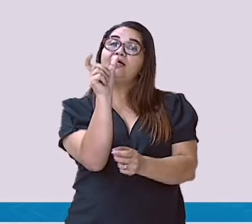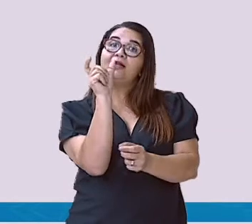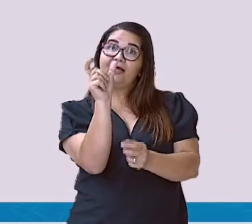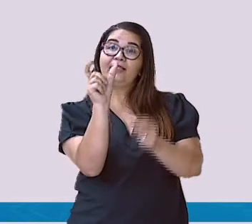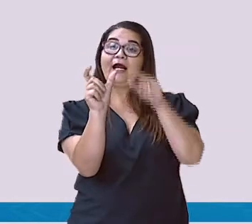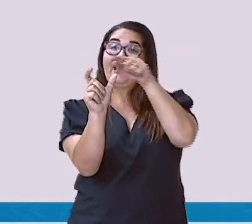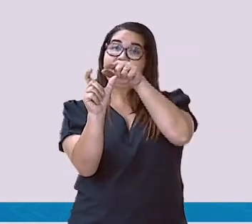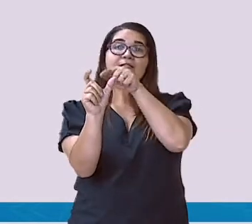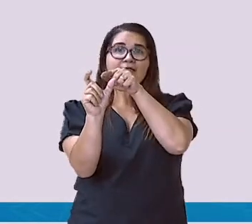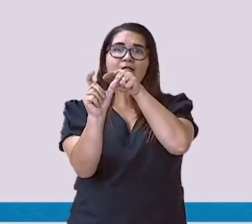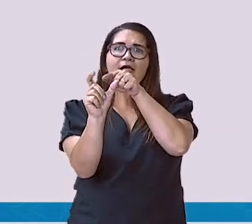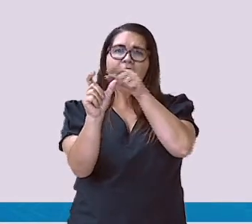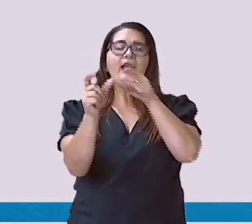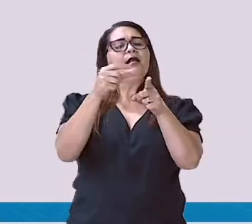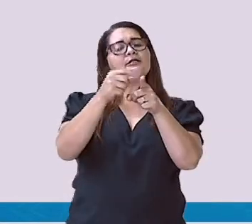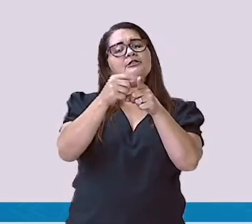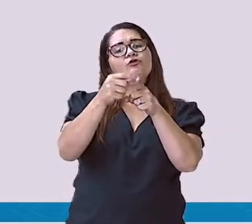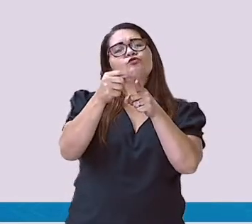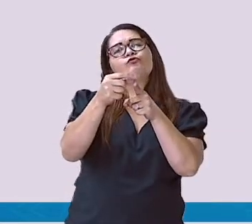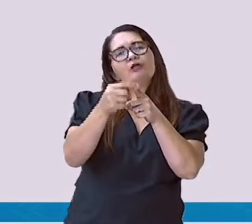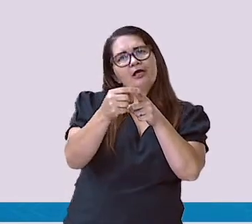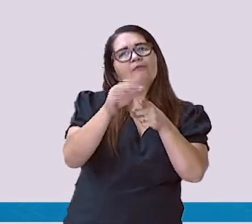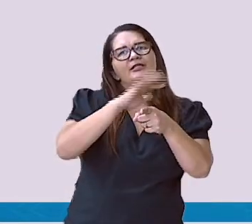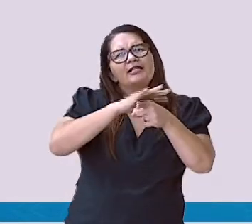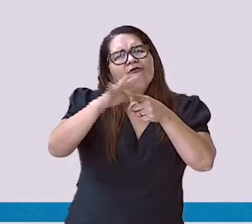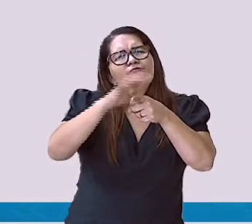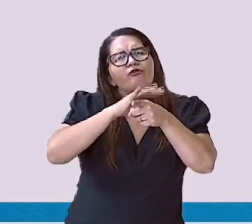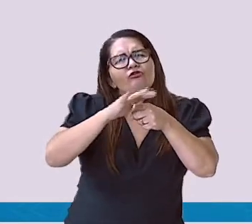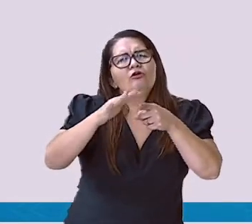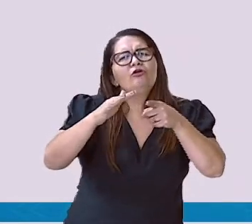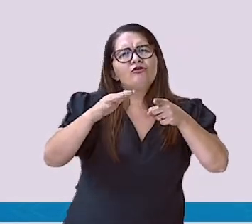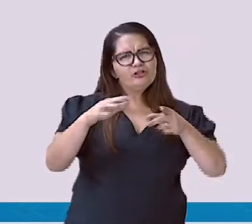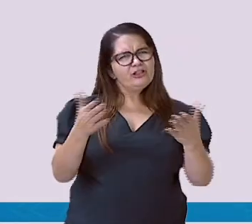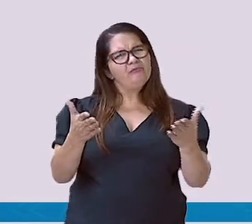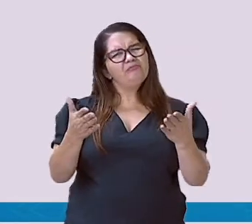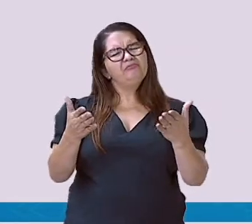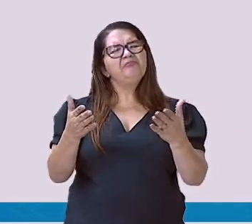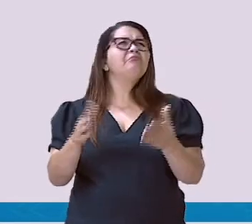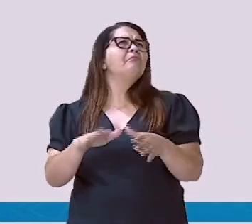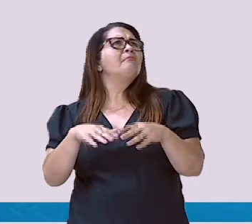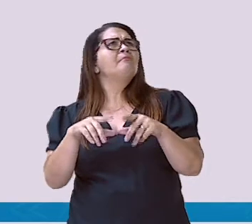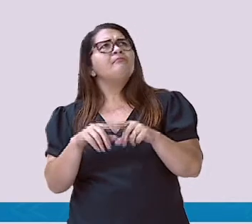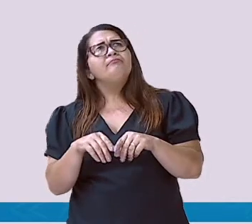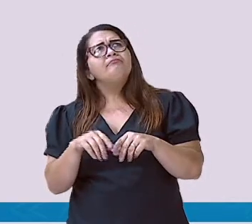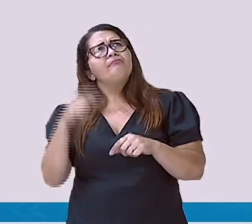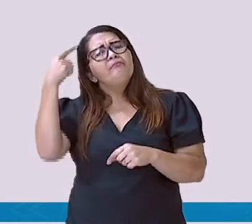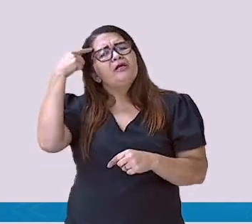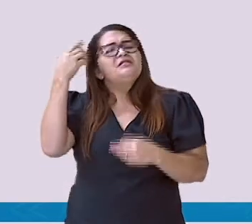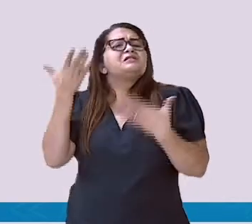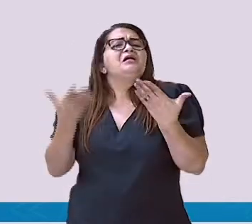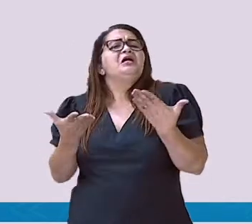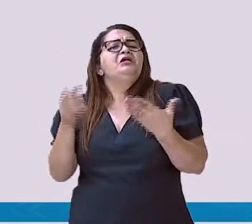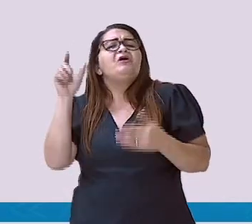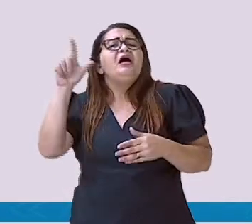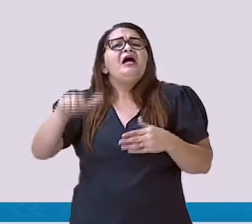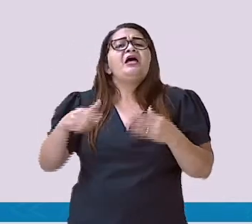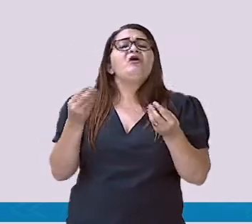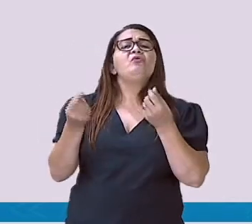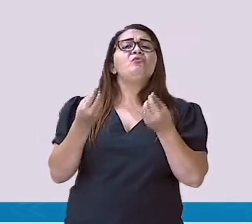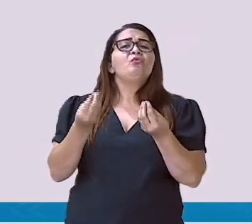uma palavra, nós temos fonemas. Mas o que são fonemas? Os fonemas são